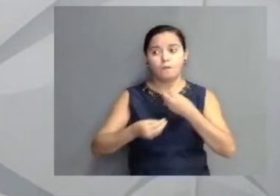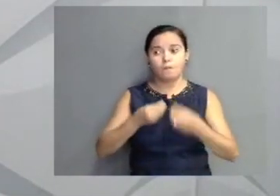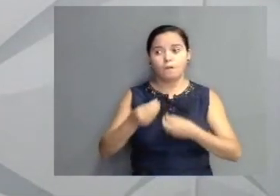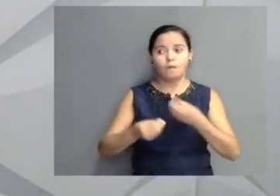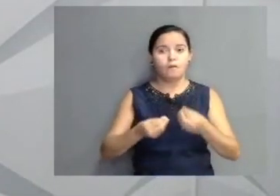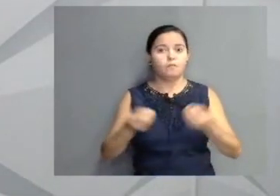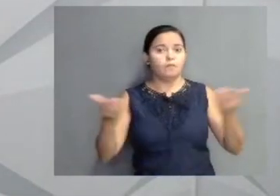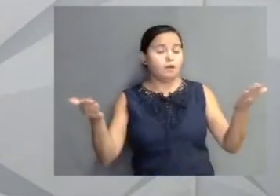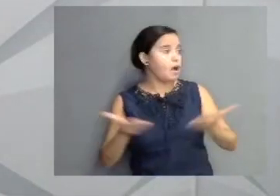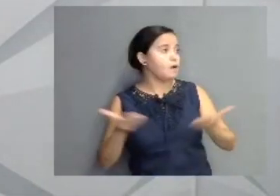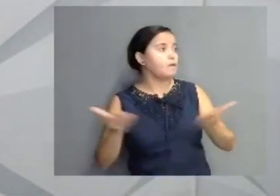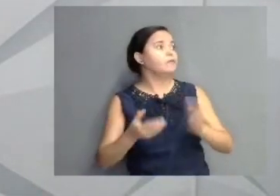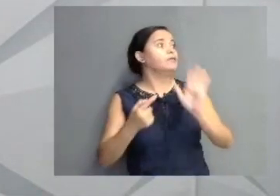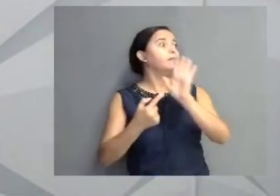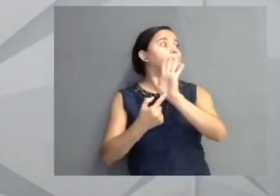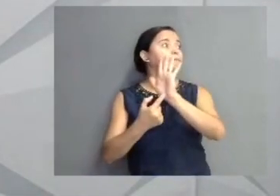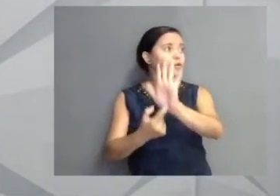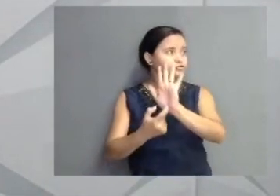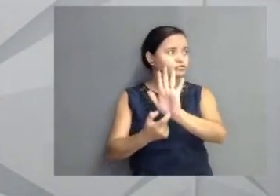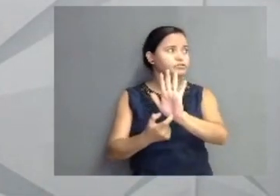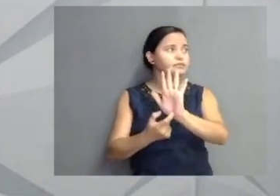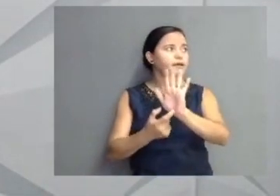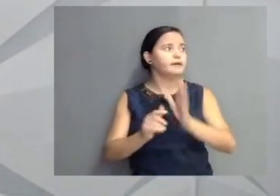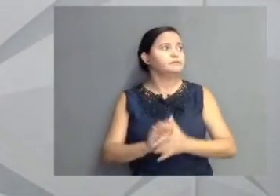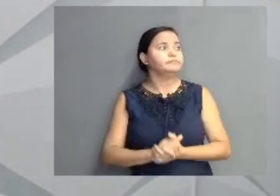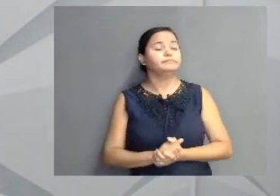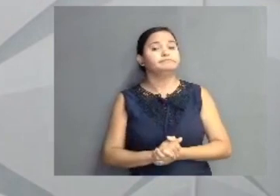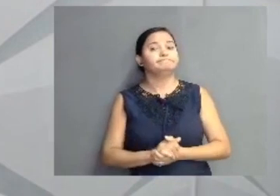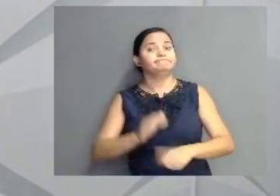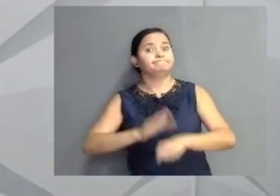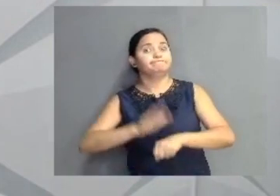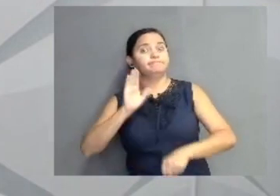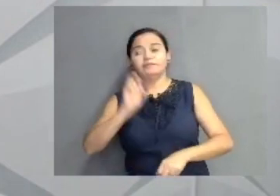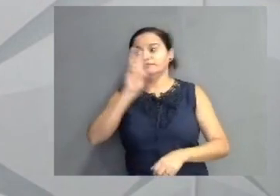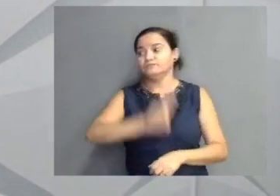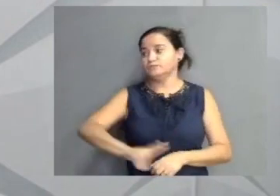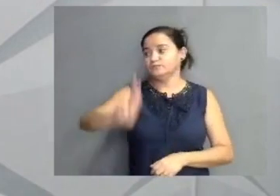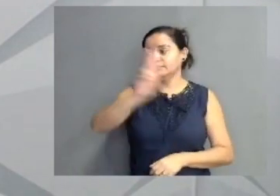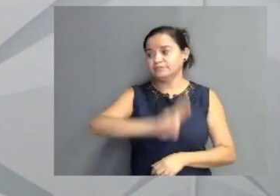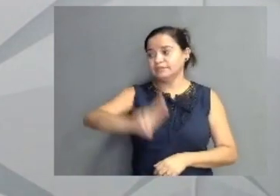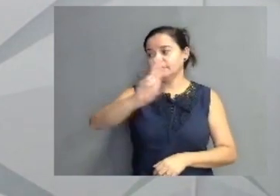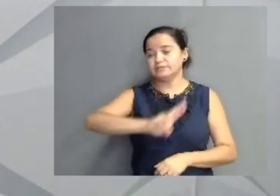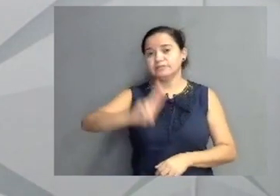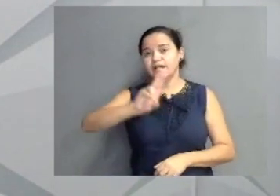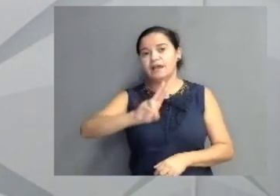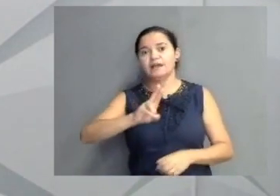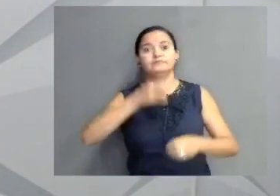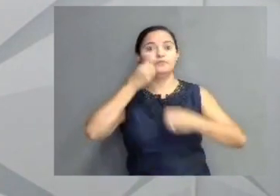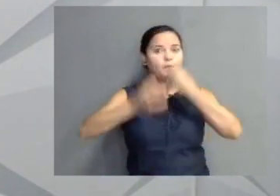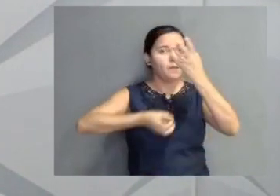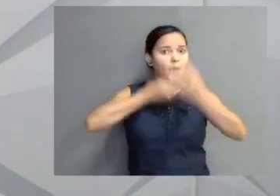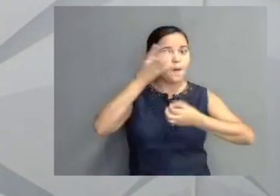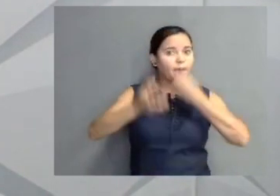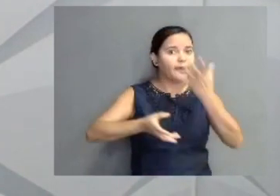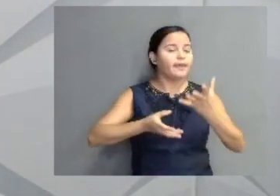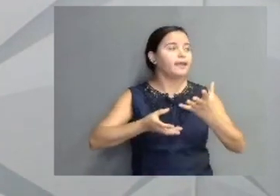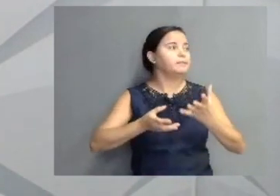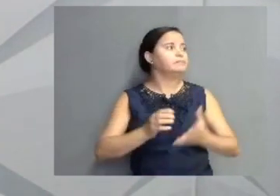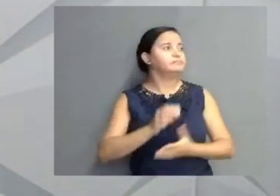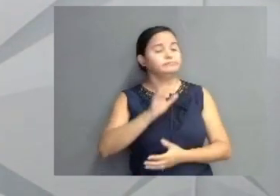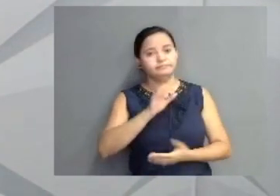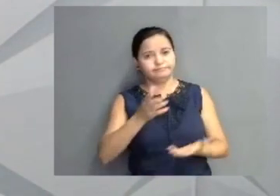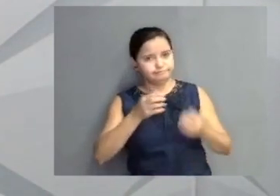ó. Como eu falei, a rima é um dos recursos mais utilizados, né, nos poemas, nas poesias e